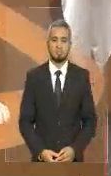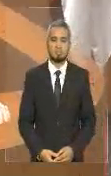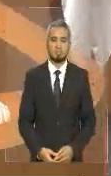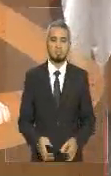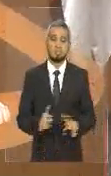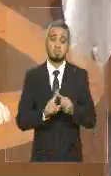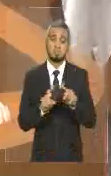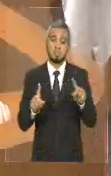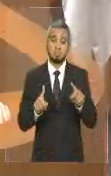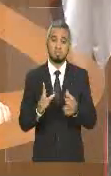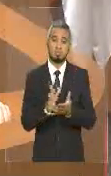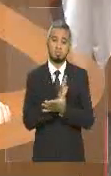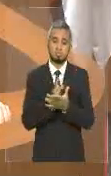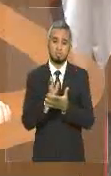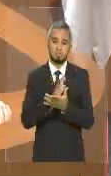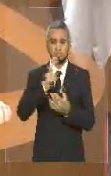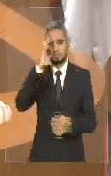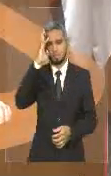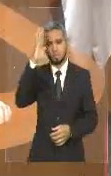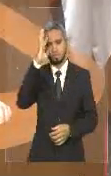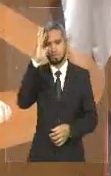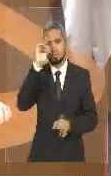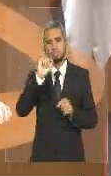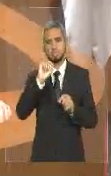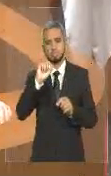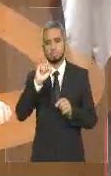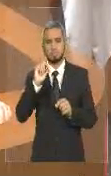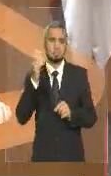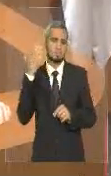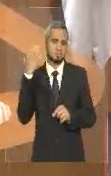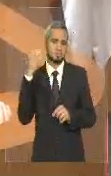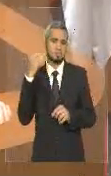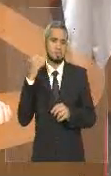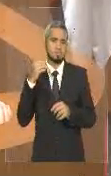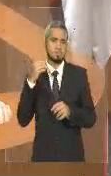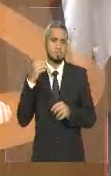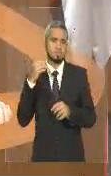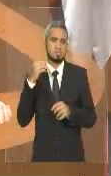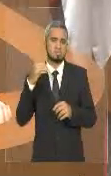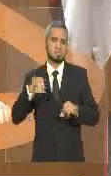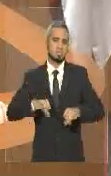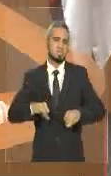tempos ruins do passado voltem.